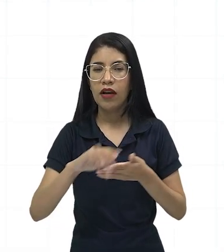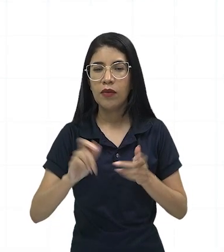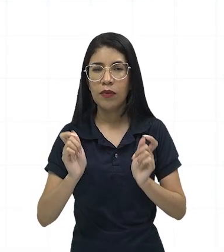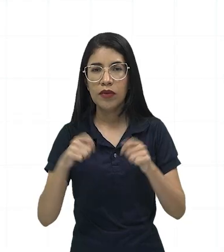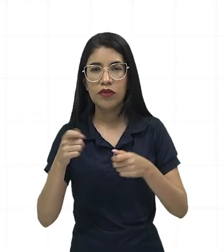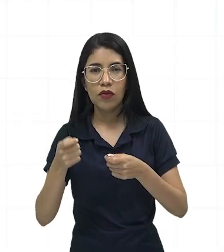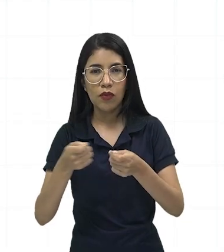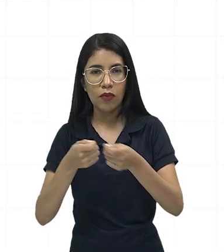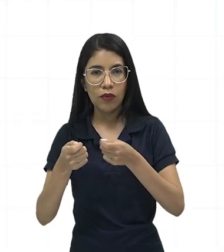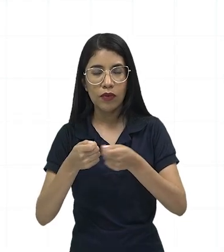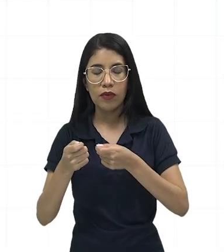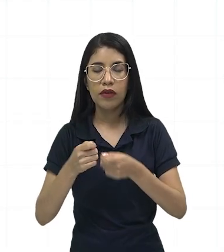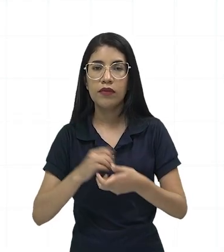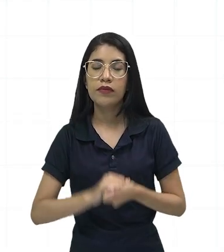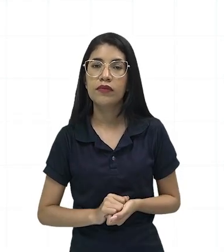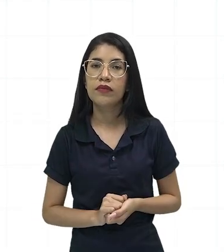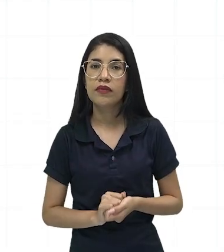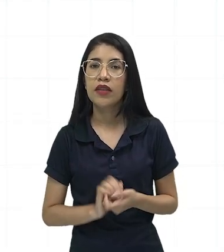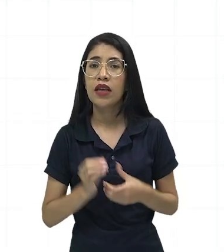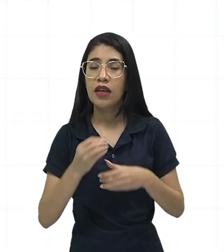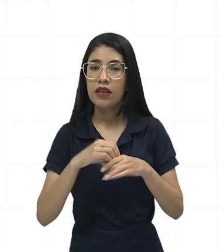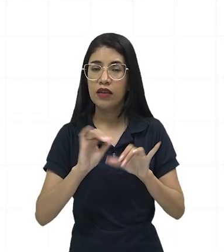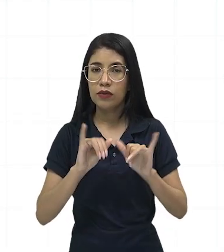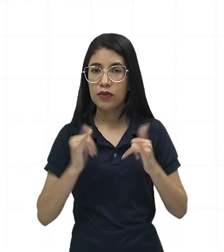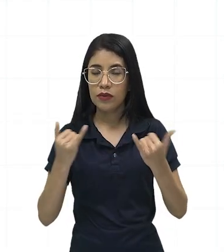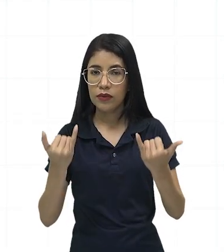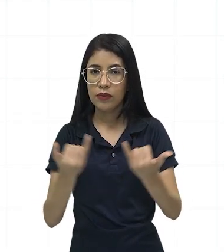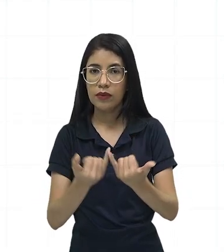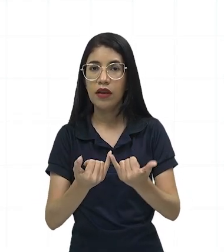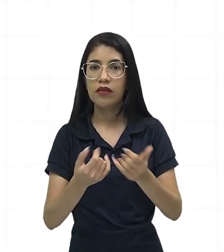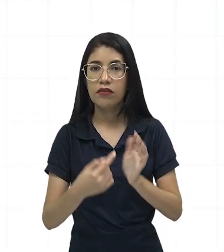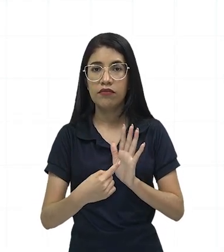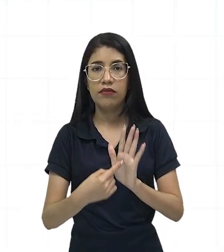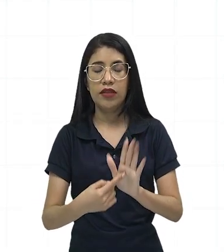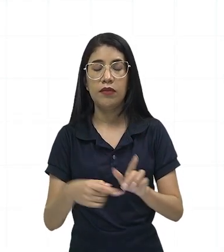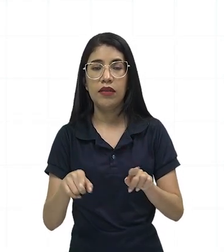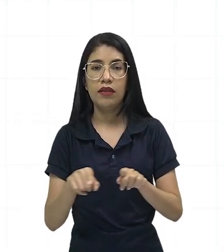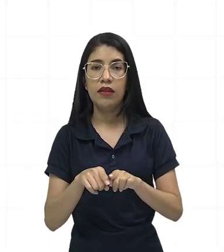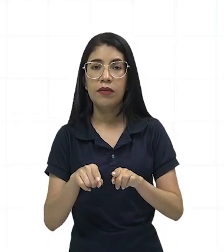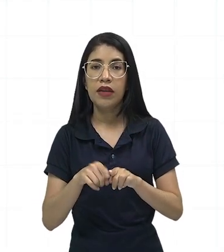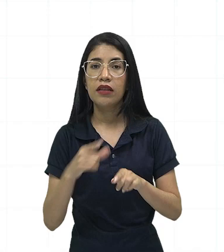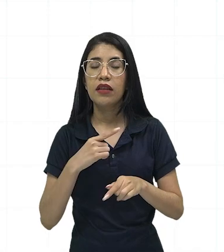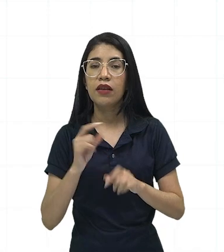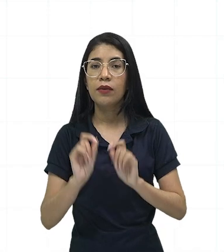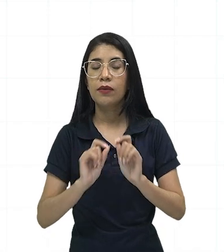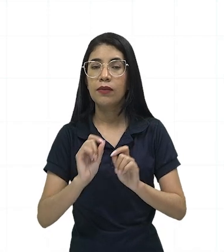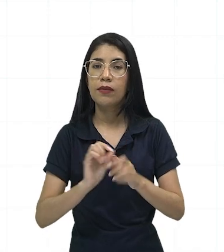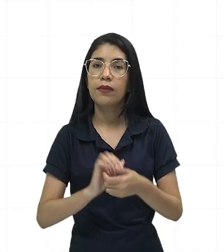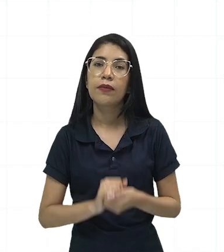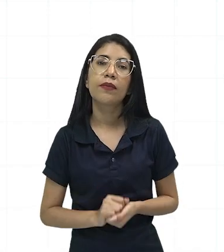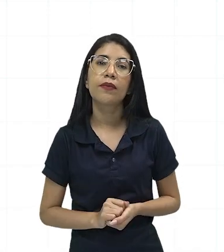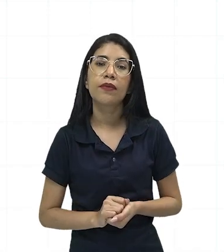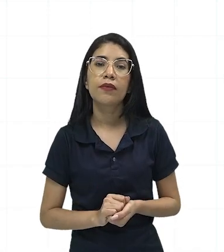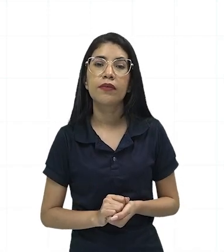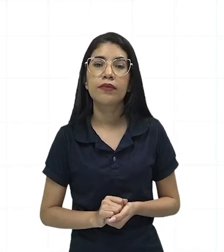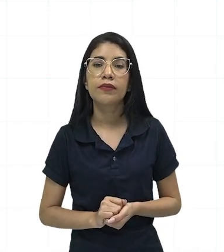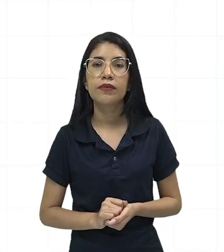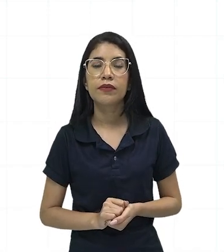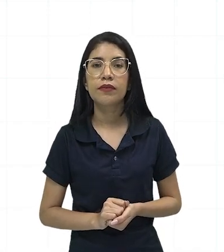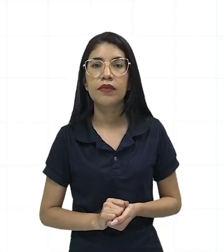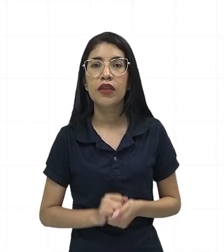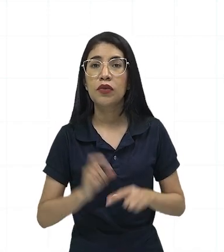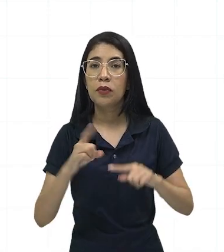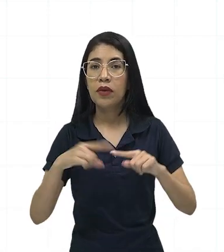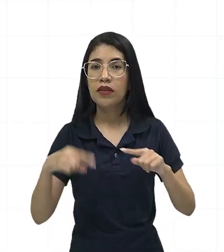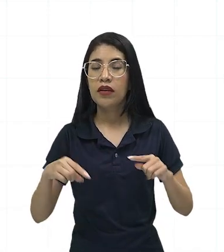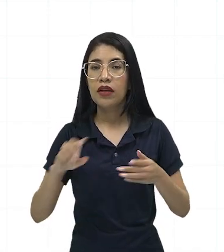os elementos de um circuito elétrico que nós estamos apresentando para vocês, nós temos aí também esses